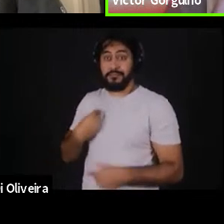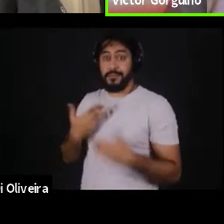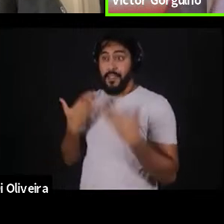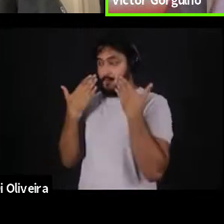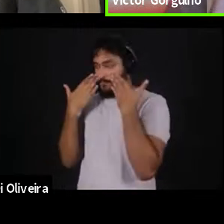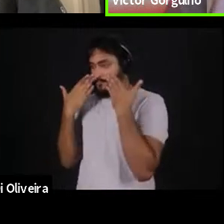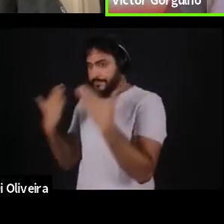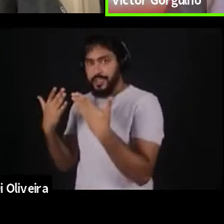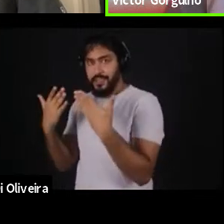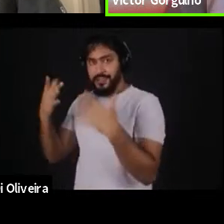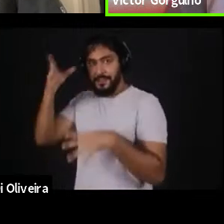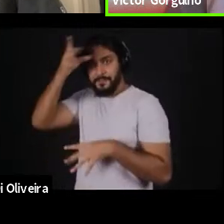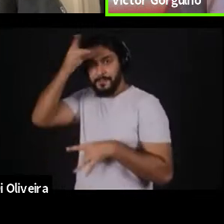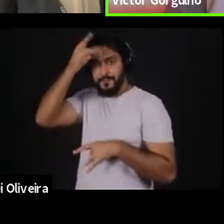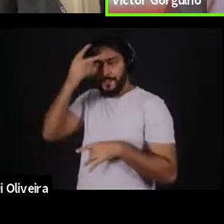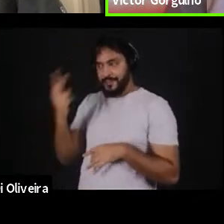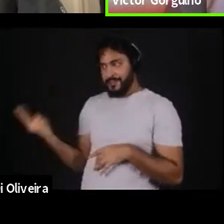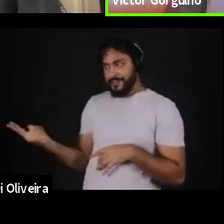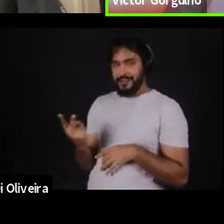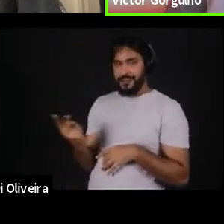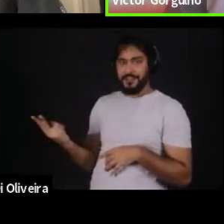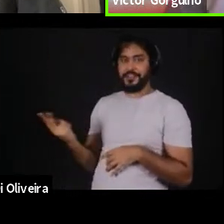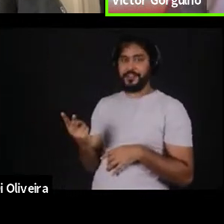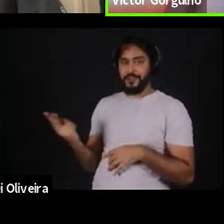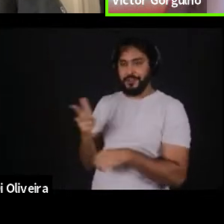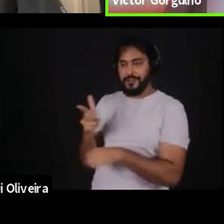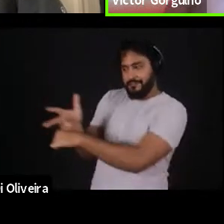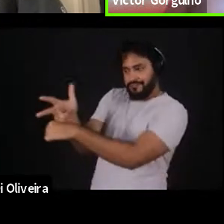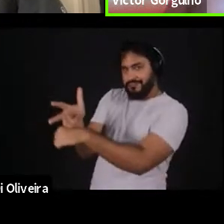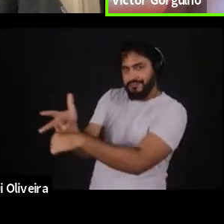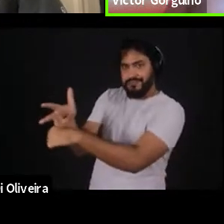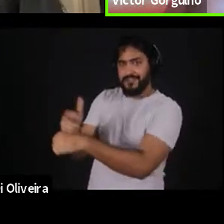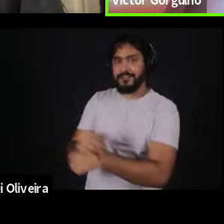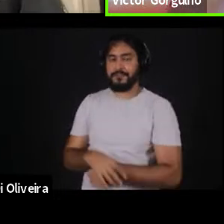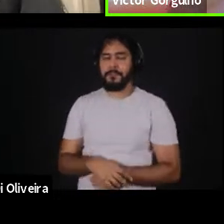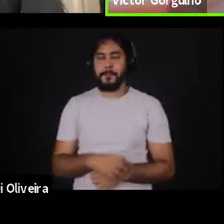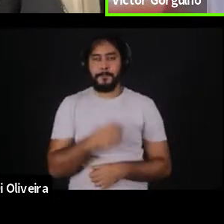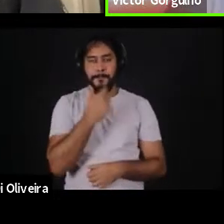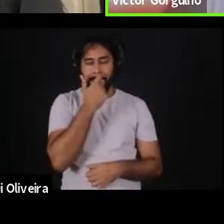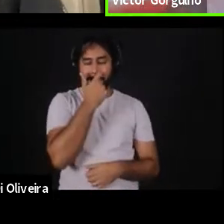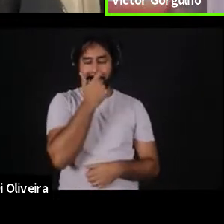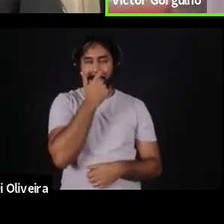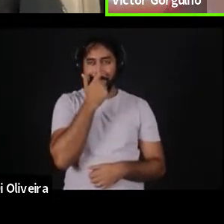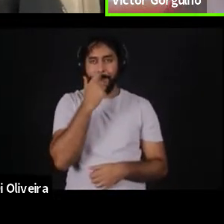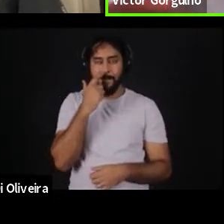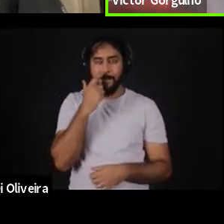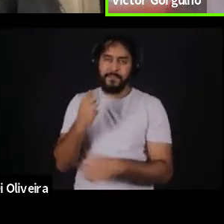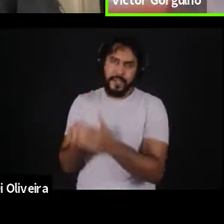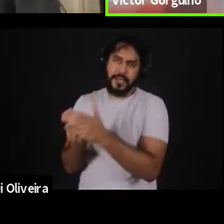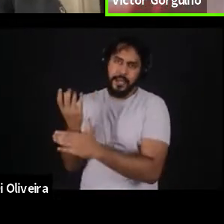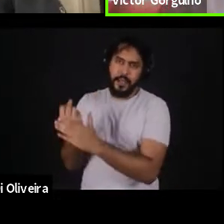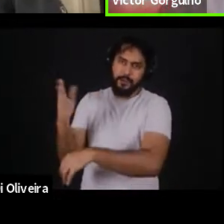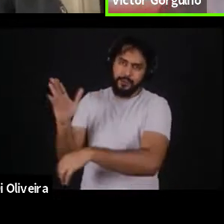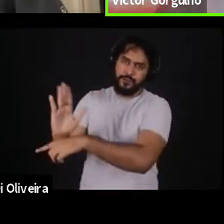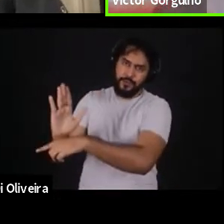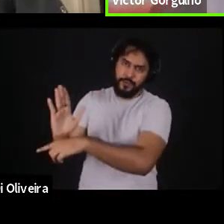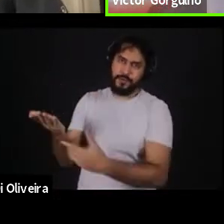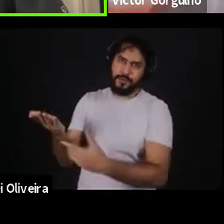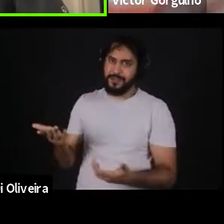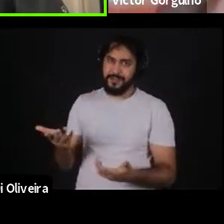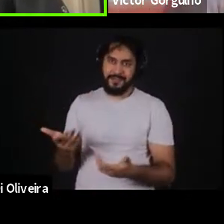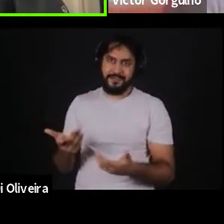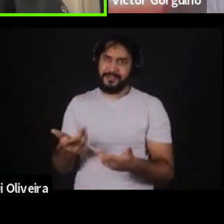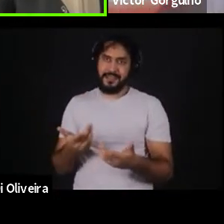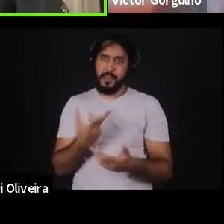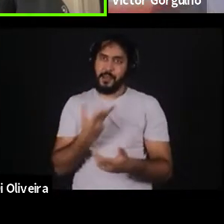a performance sendo filmada. O filme sendo performado, a performance sendo filmada. São tantos lugares,